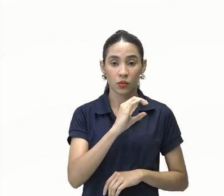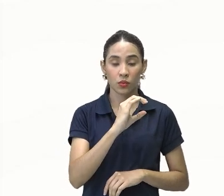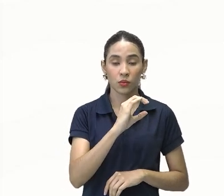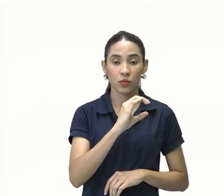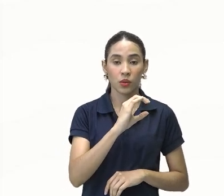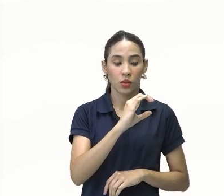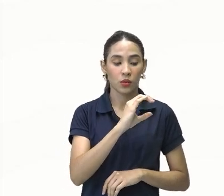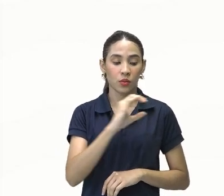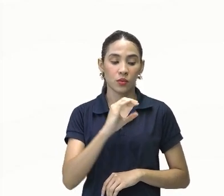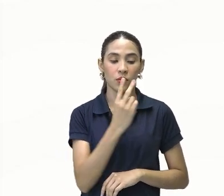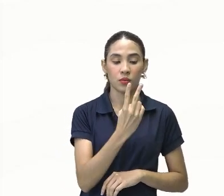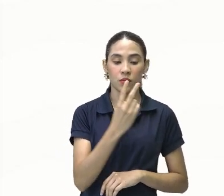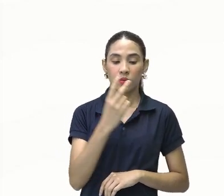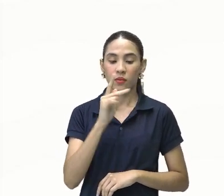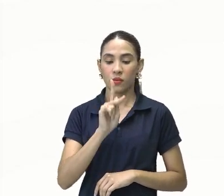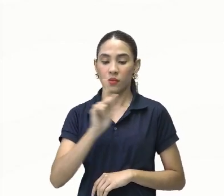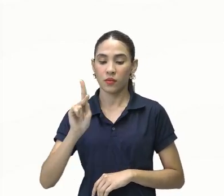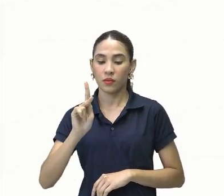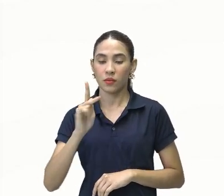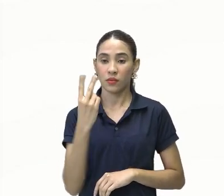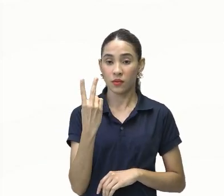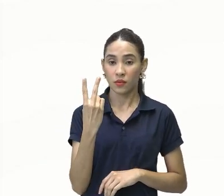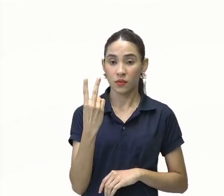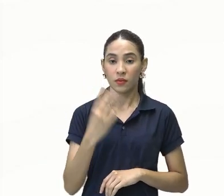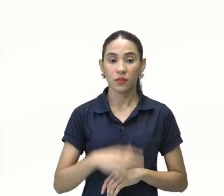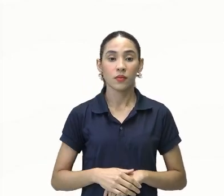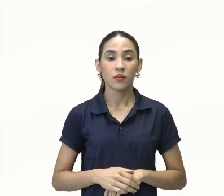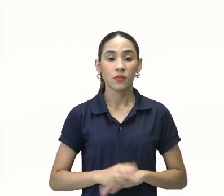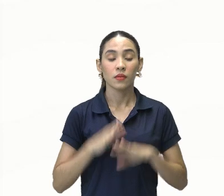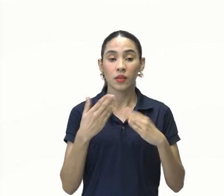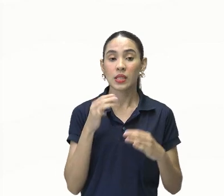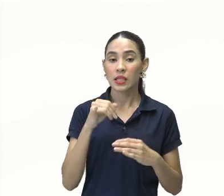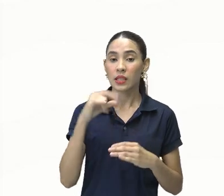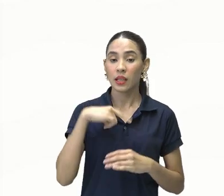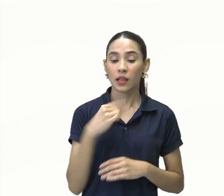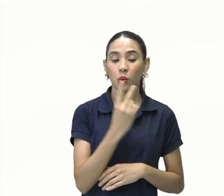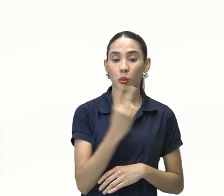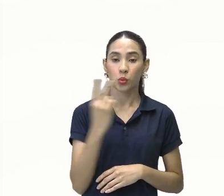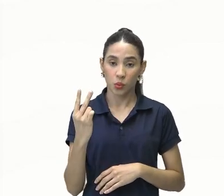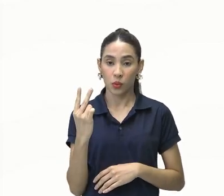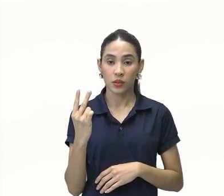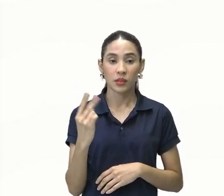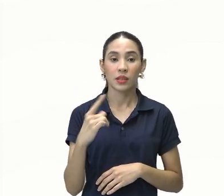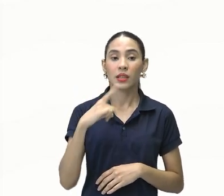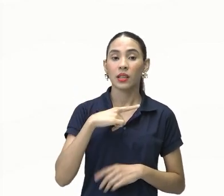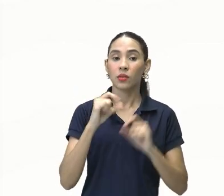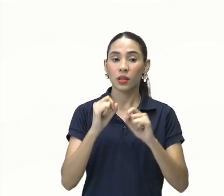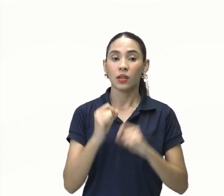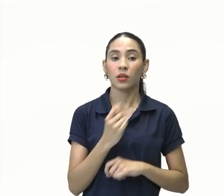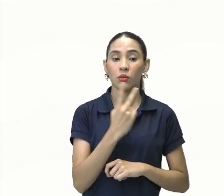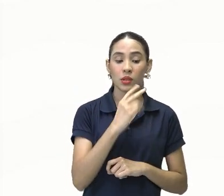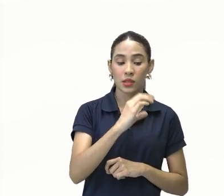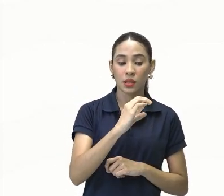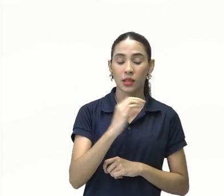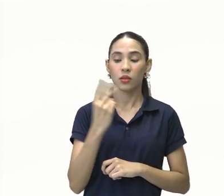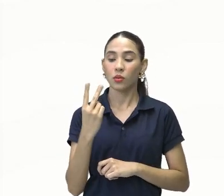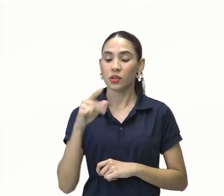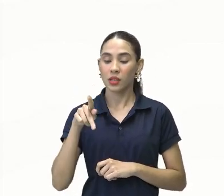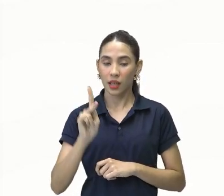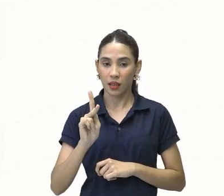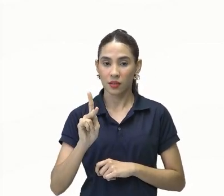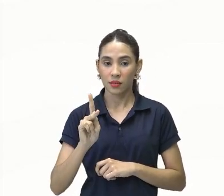e 2. Tá bom? Então, se eu tenho 2 e 2, eu tenho 2C e